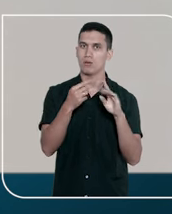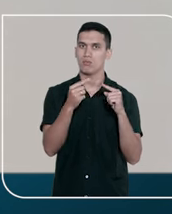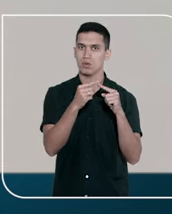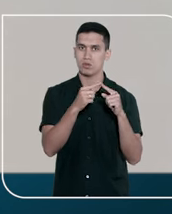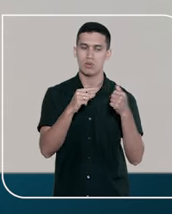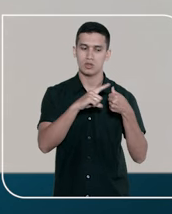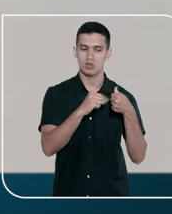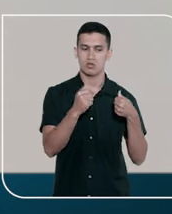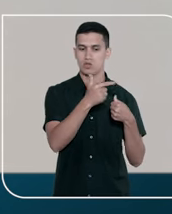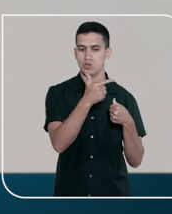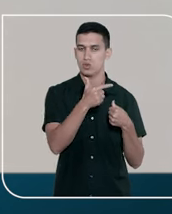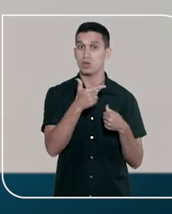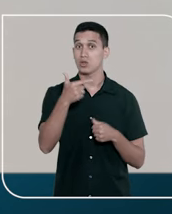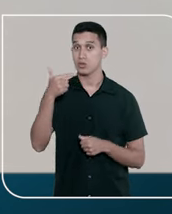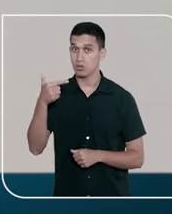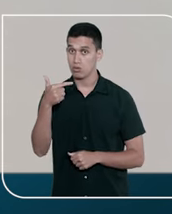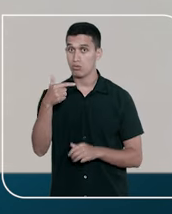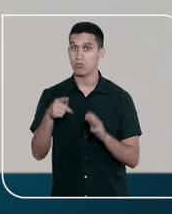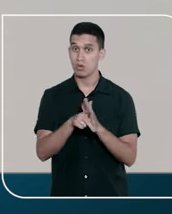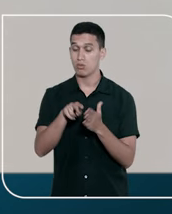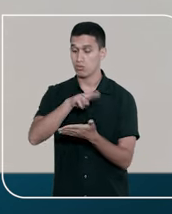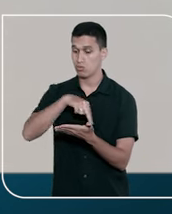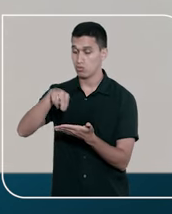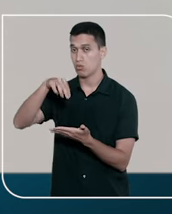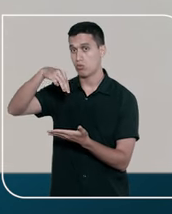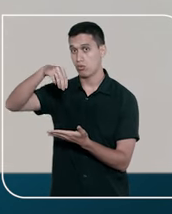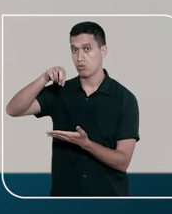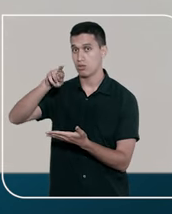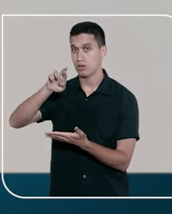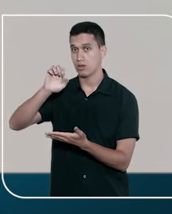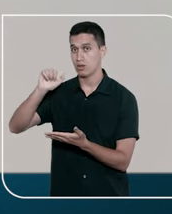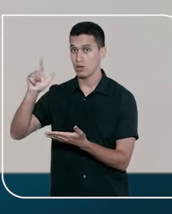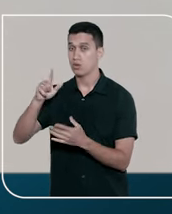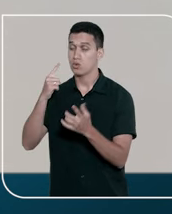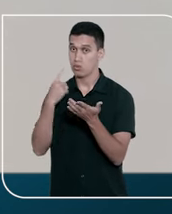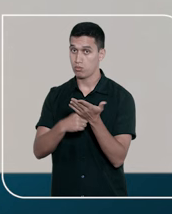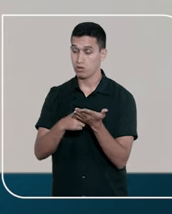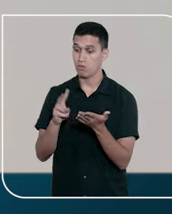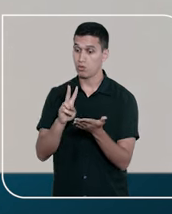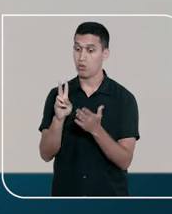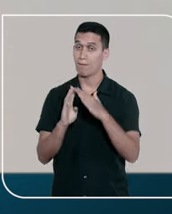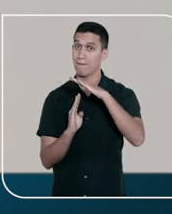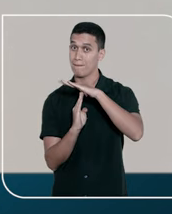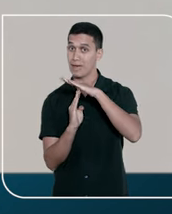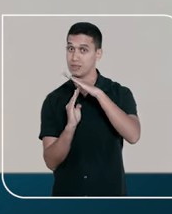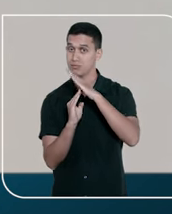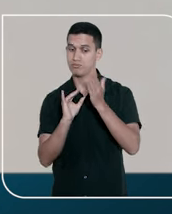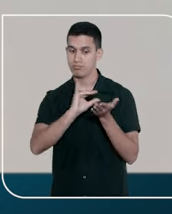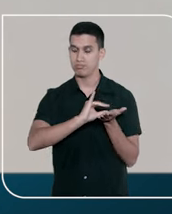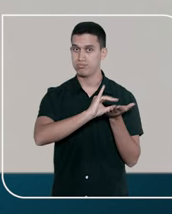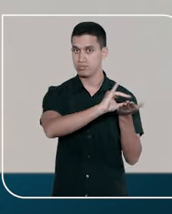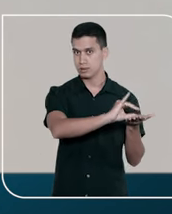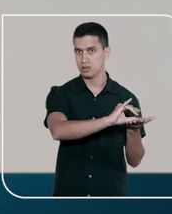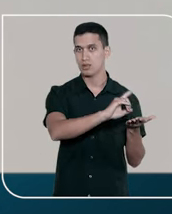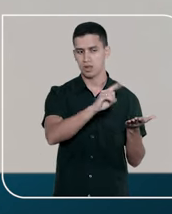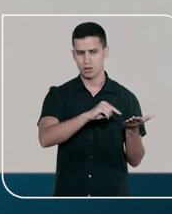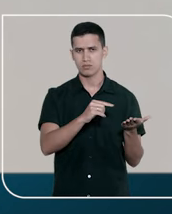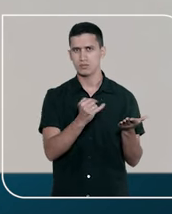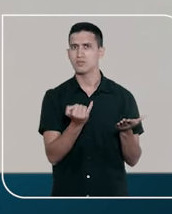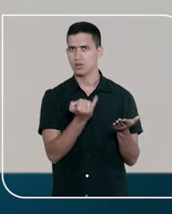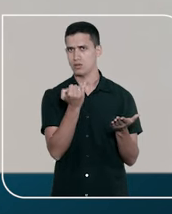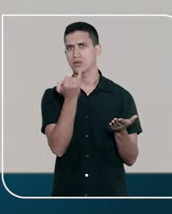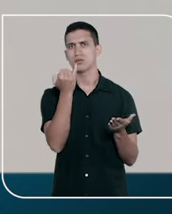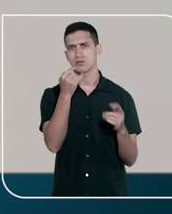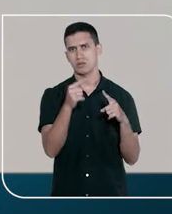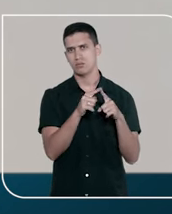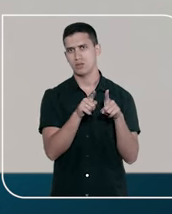da Convenção de Montreal, que estabelece um valor máximo de indenização, que é bastante significativo,